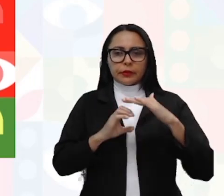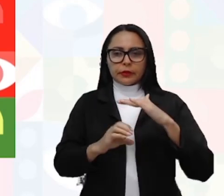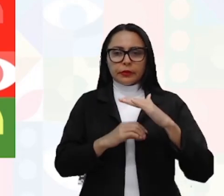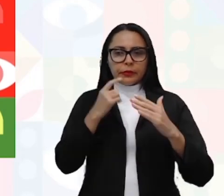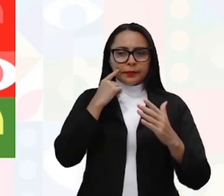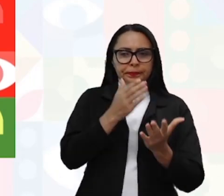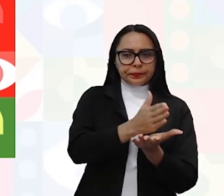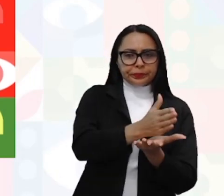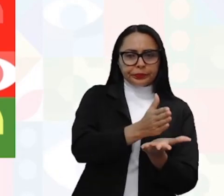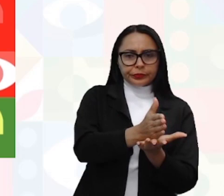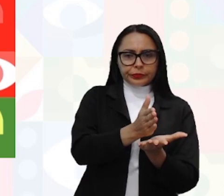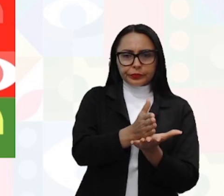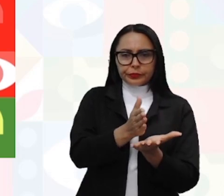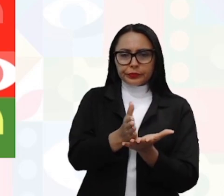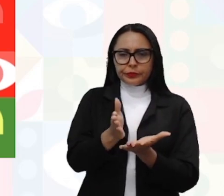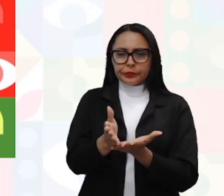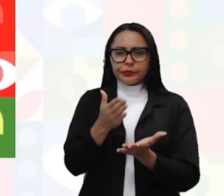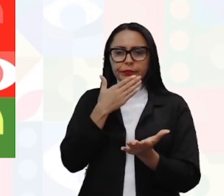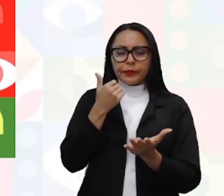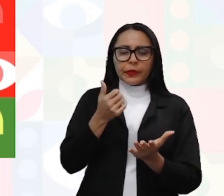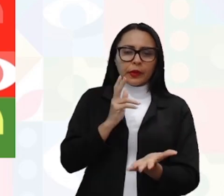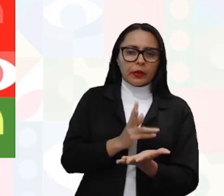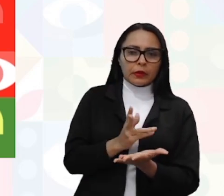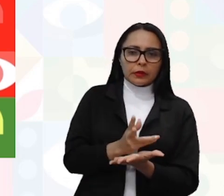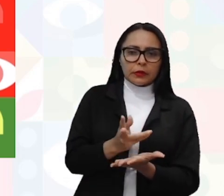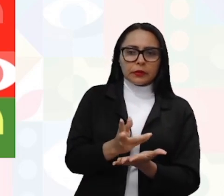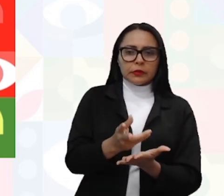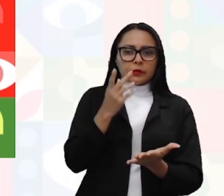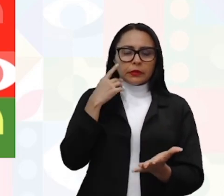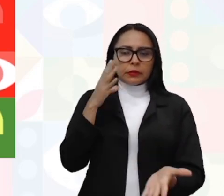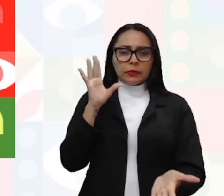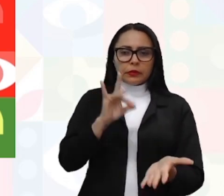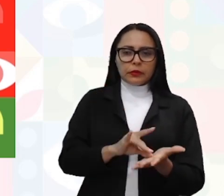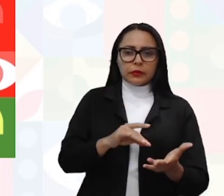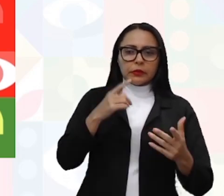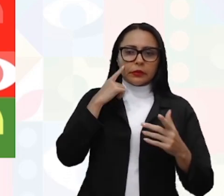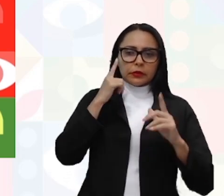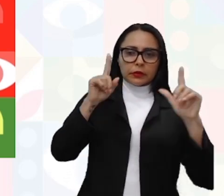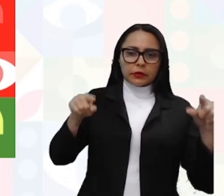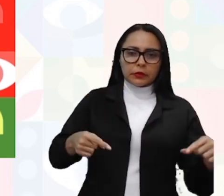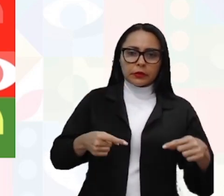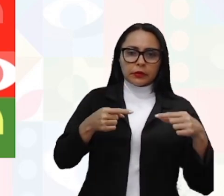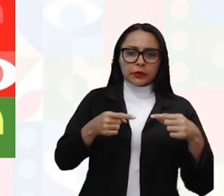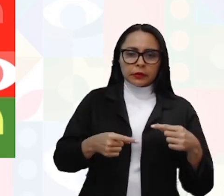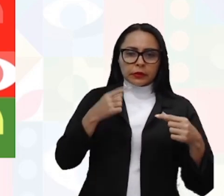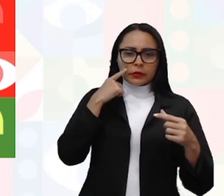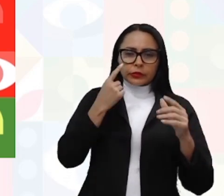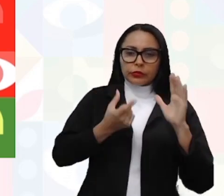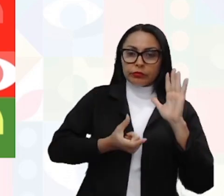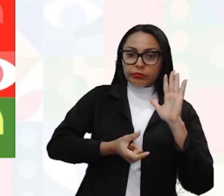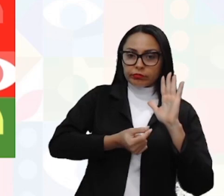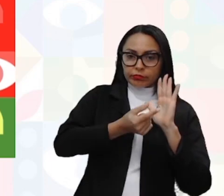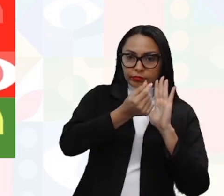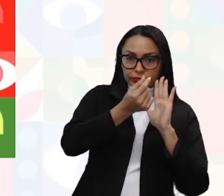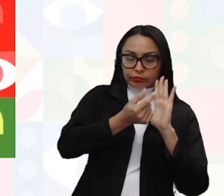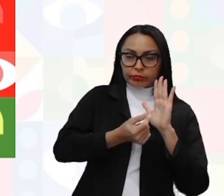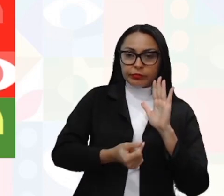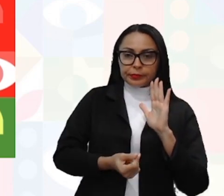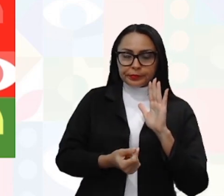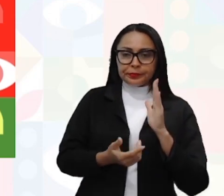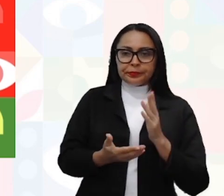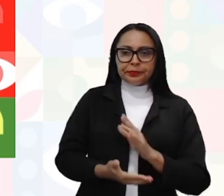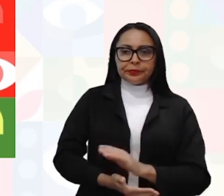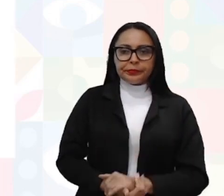empresas direcionadas para a melhoria contínua da eficiência, da competitividade e da lucratividade dessa